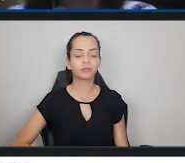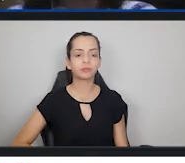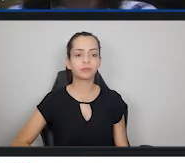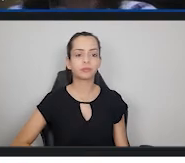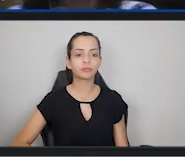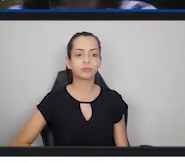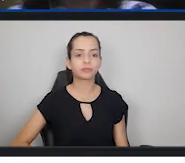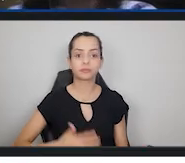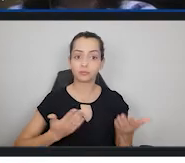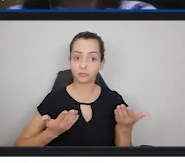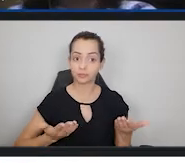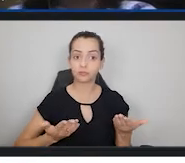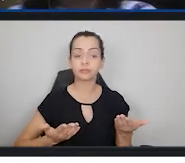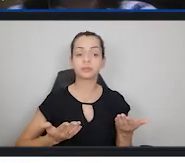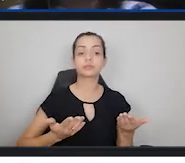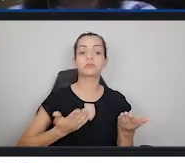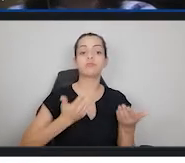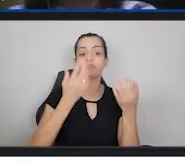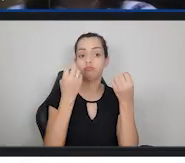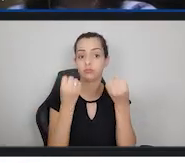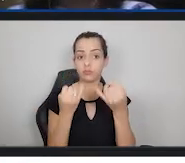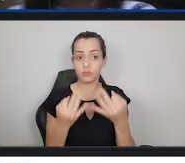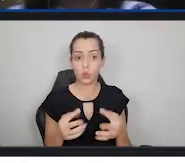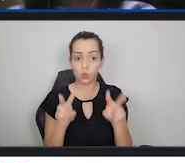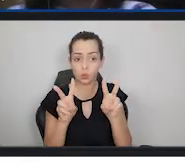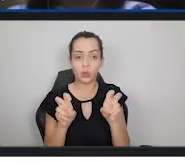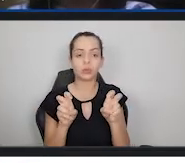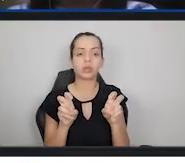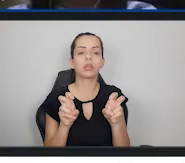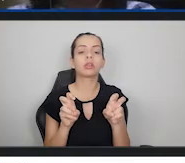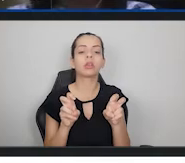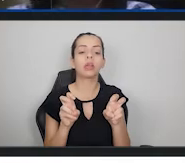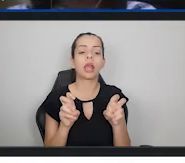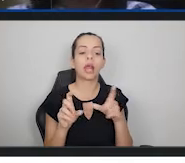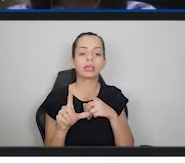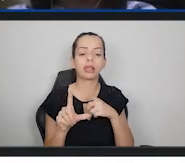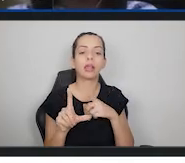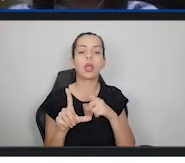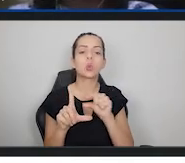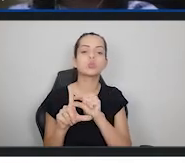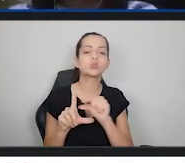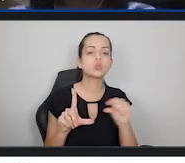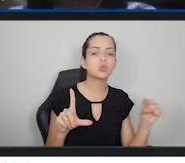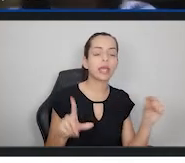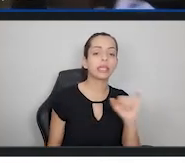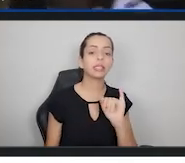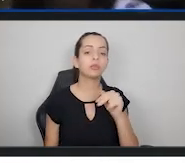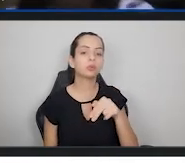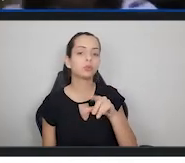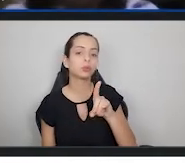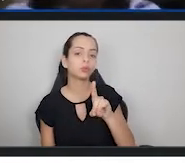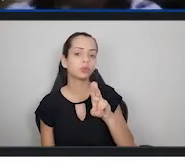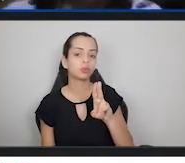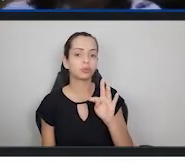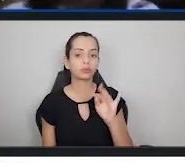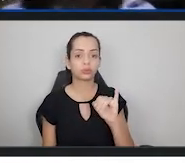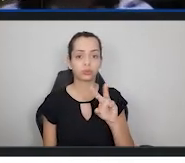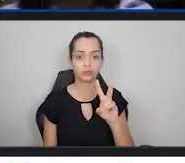equações diferenciais lá que vocês viram nos cálculos, né? Então elas entram muito aqui nessa modelagem de linha.